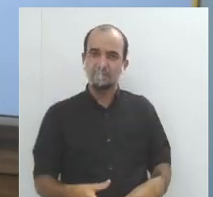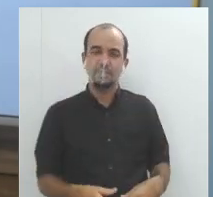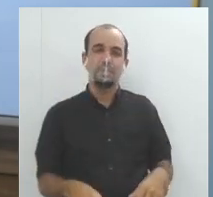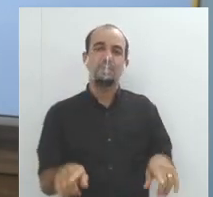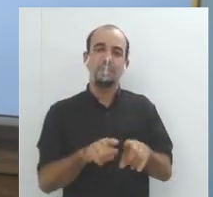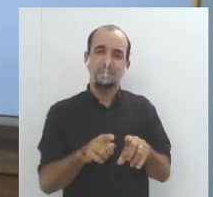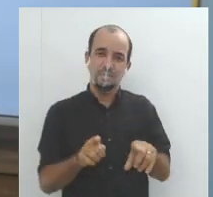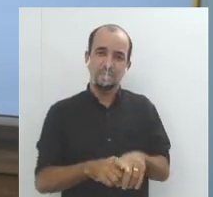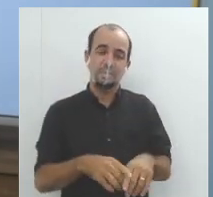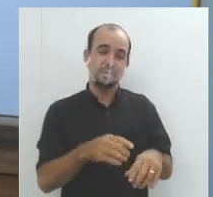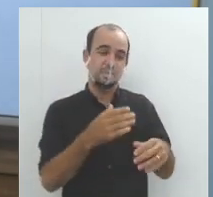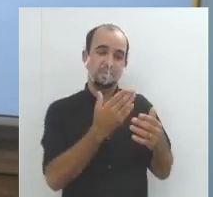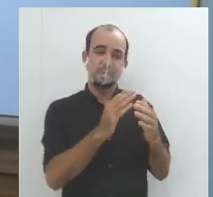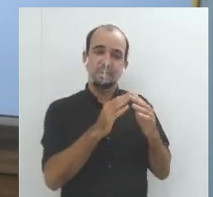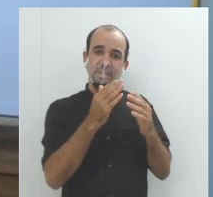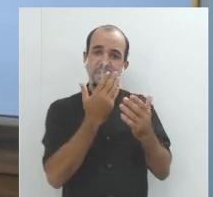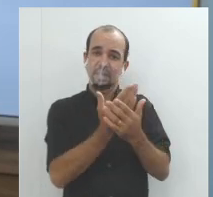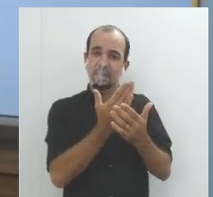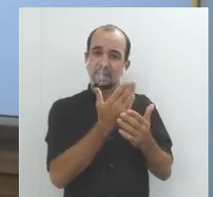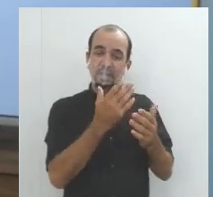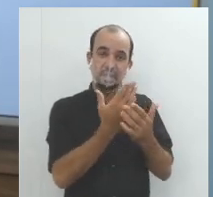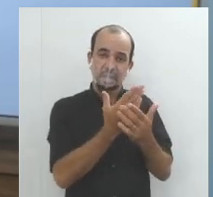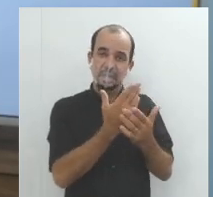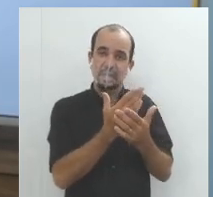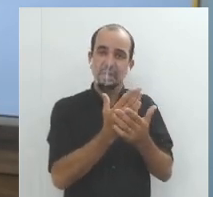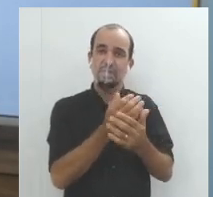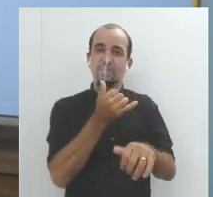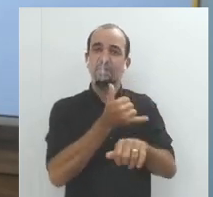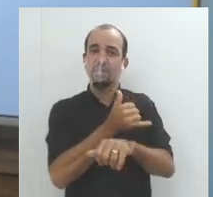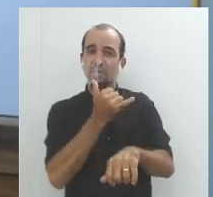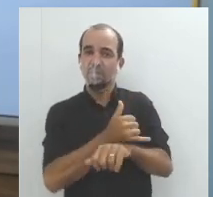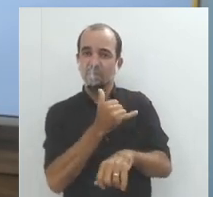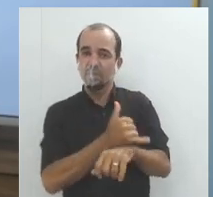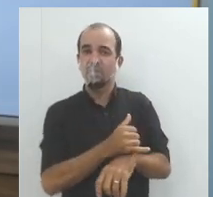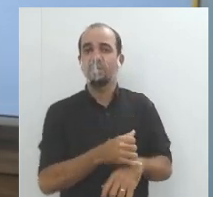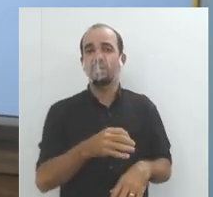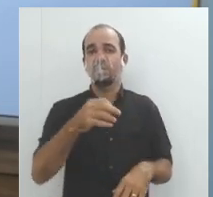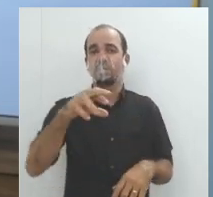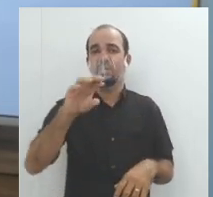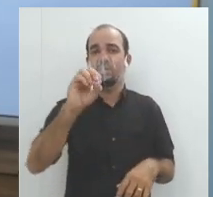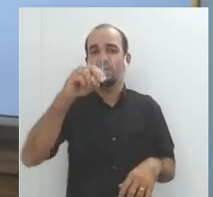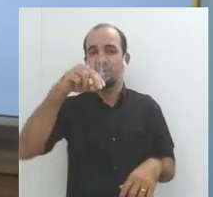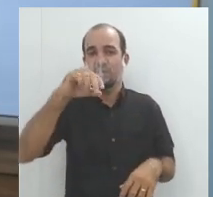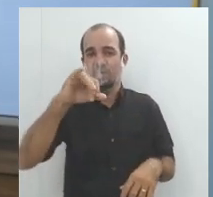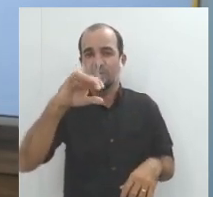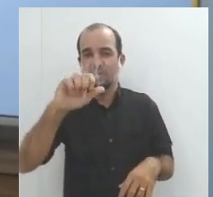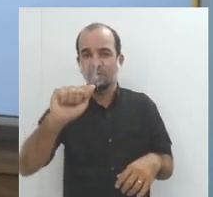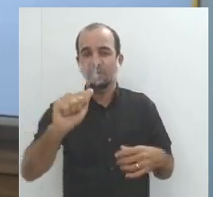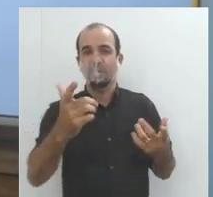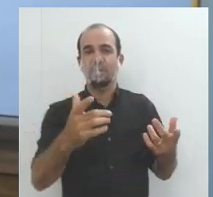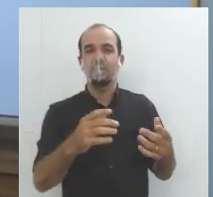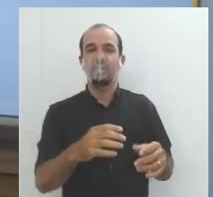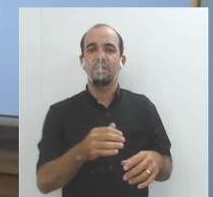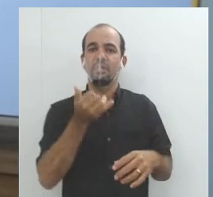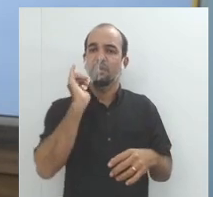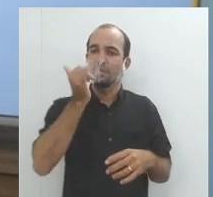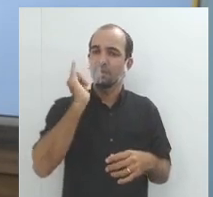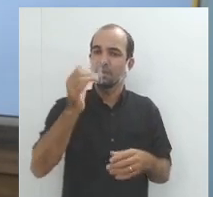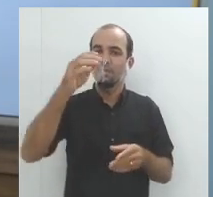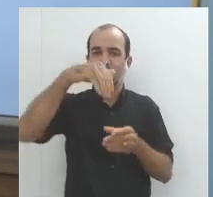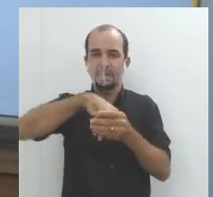são características da narrativa: a temporalidade, o espaço. E